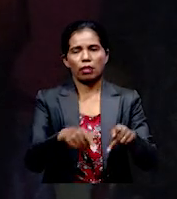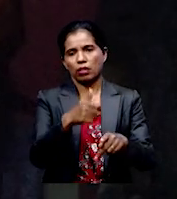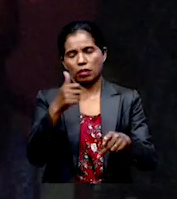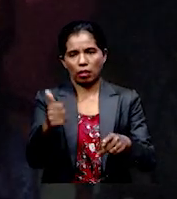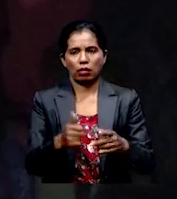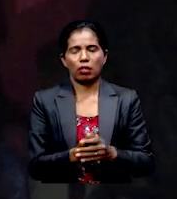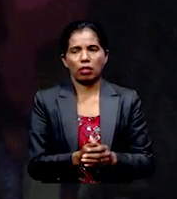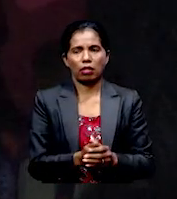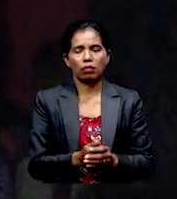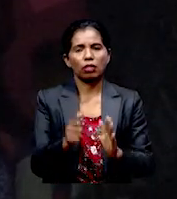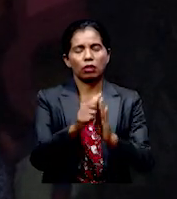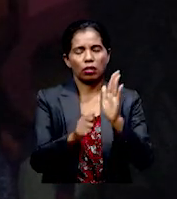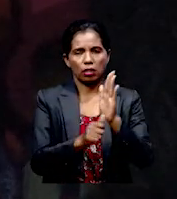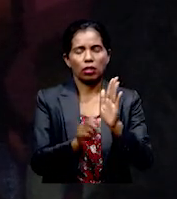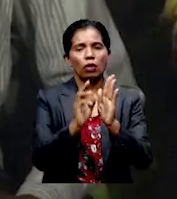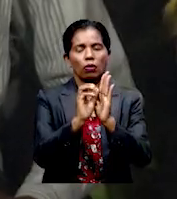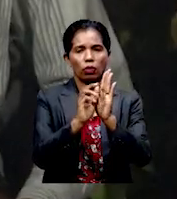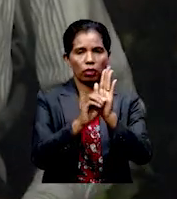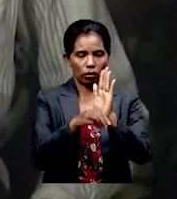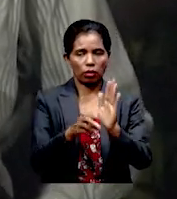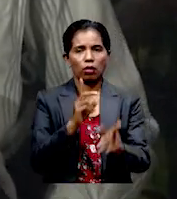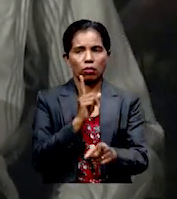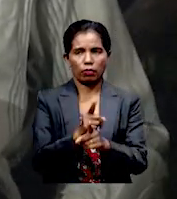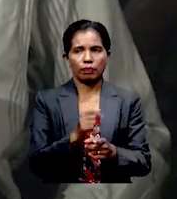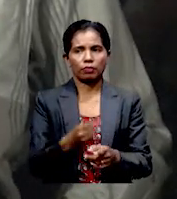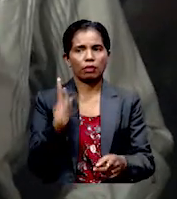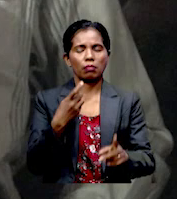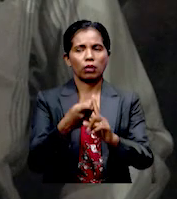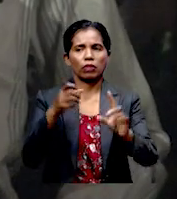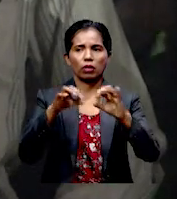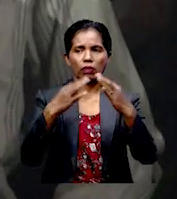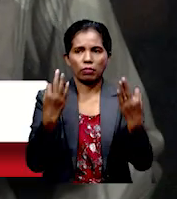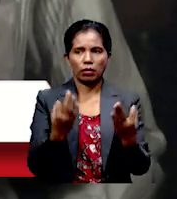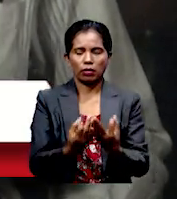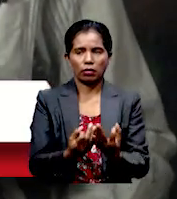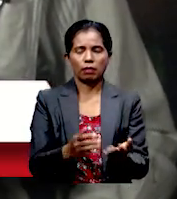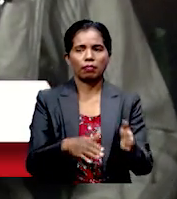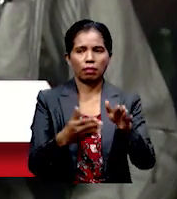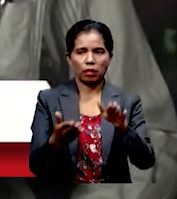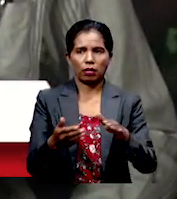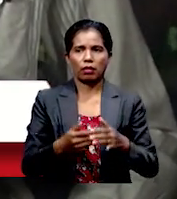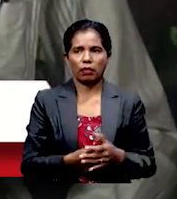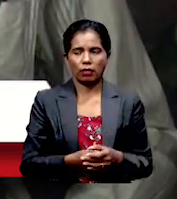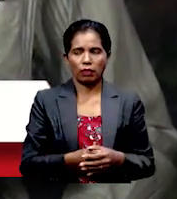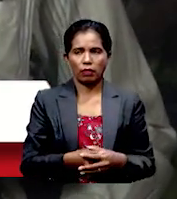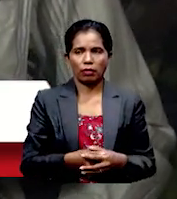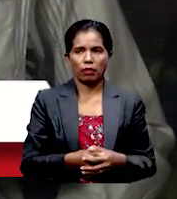tuitinho a zena horário no lolos pas a mim husi família matéria